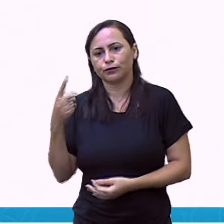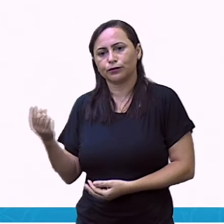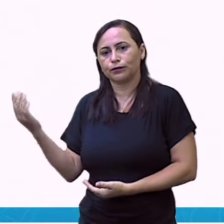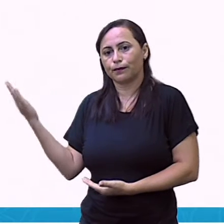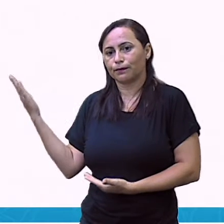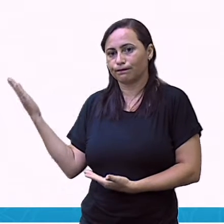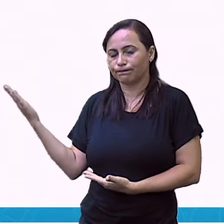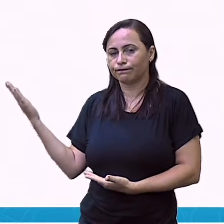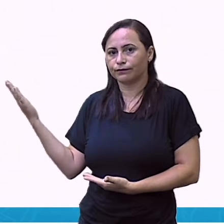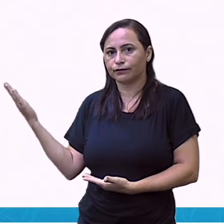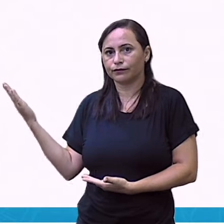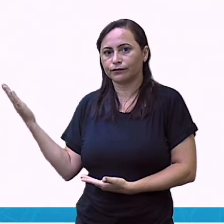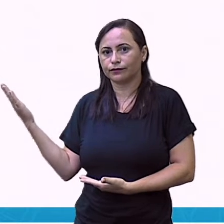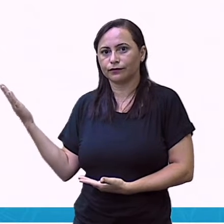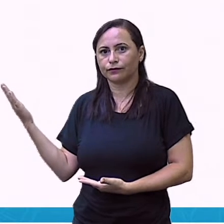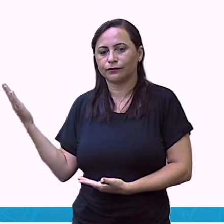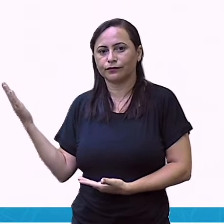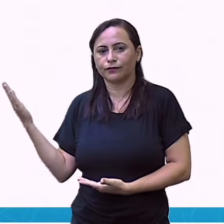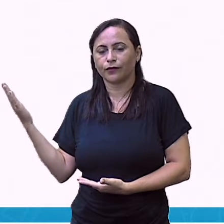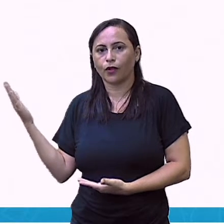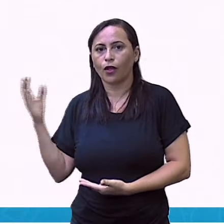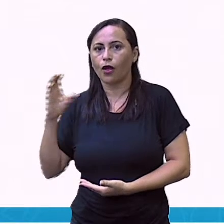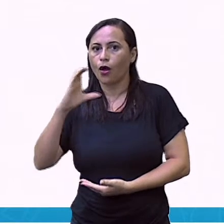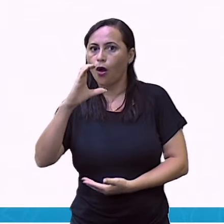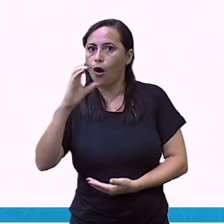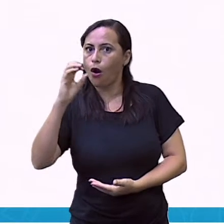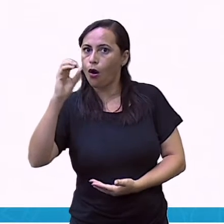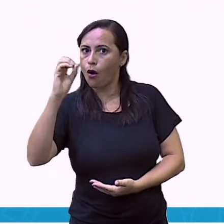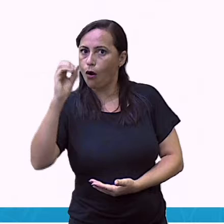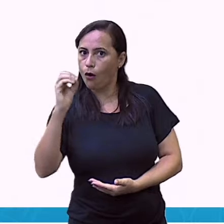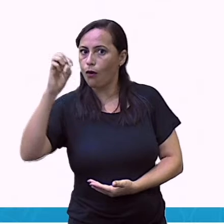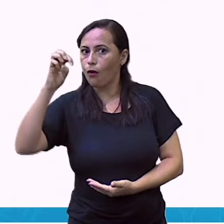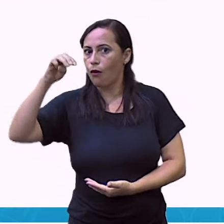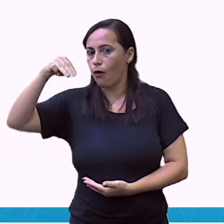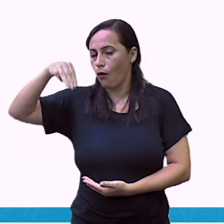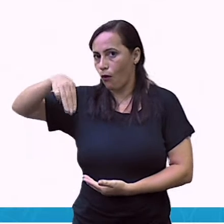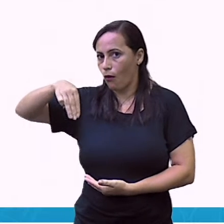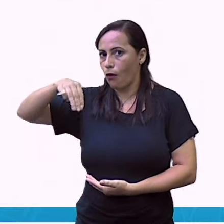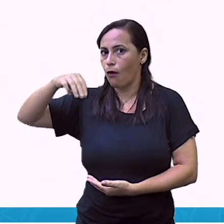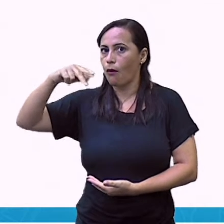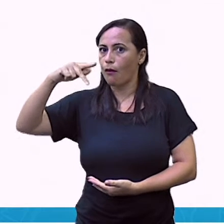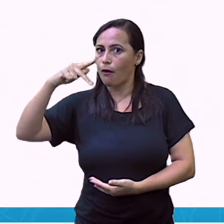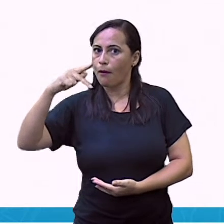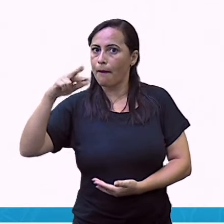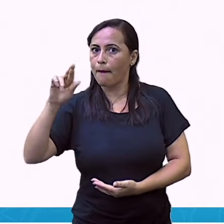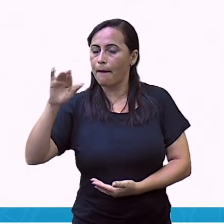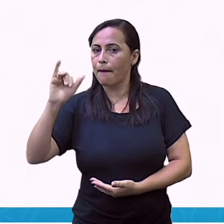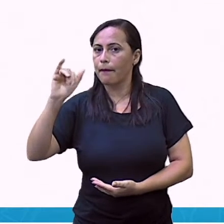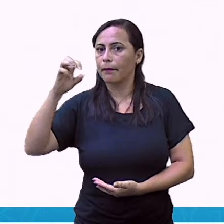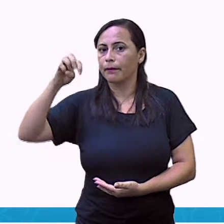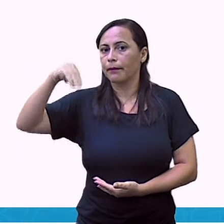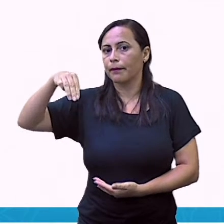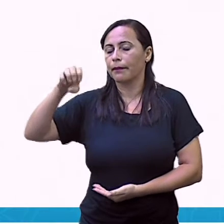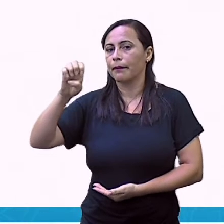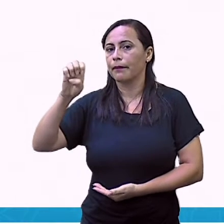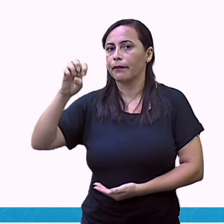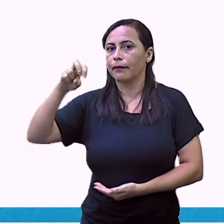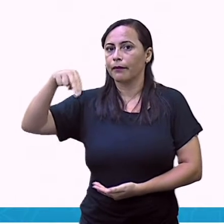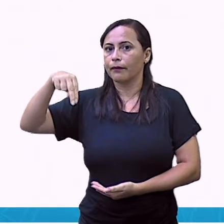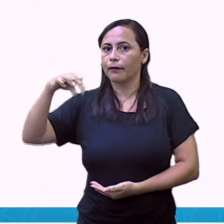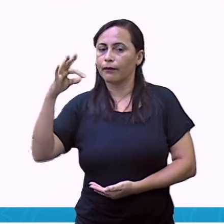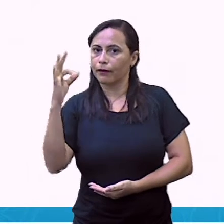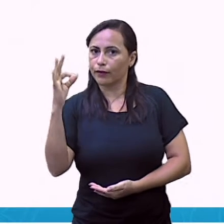é um comprimento com O, diferente daquela outra palavrinha que nós já ouvimos, comprimento. Comprimento